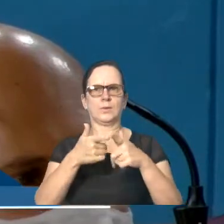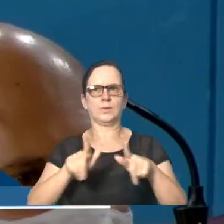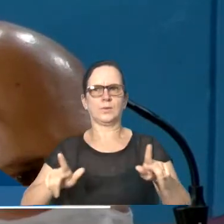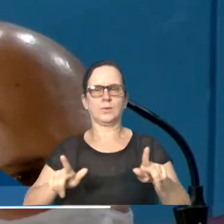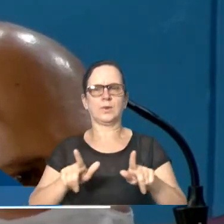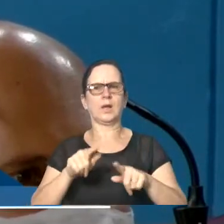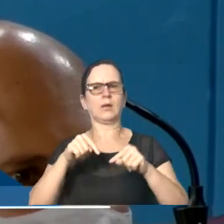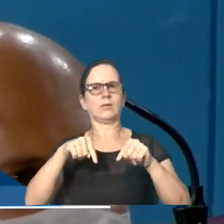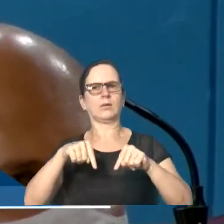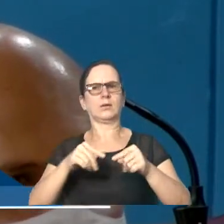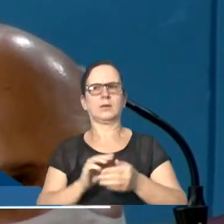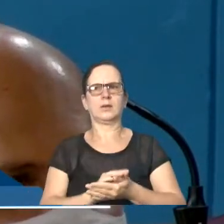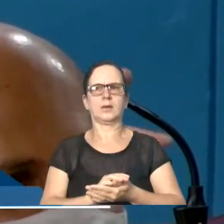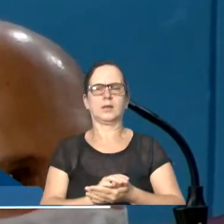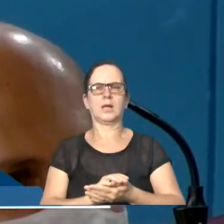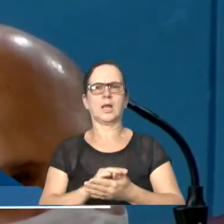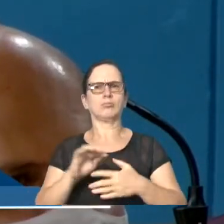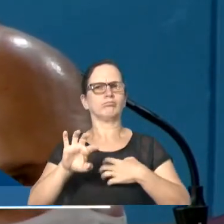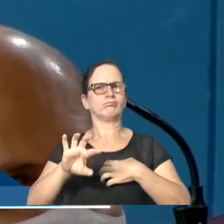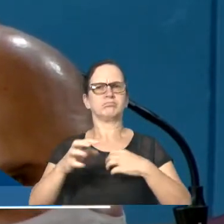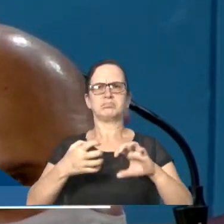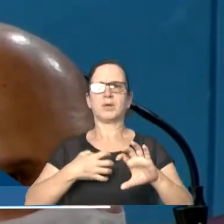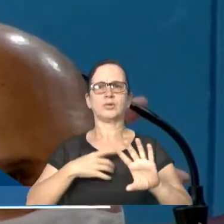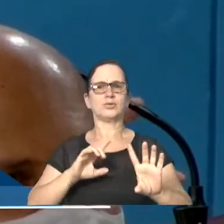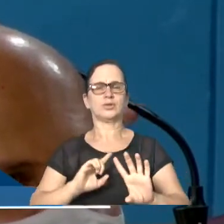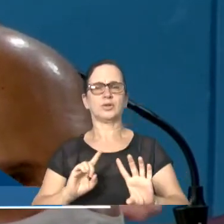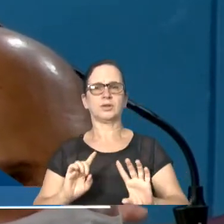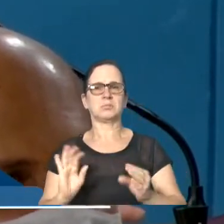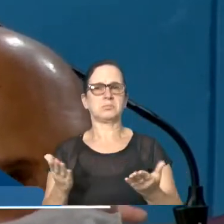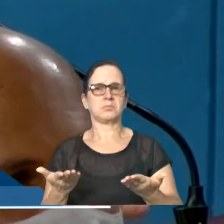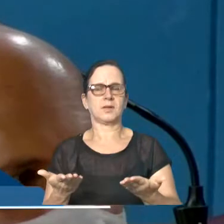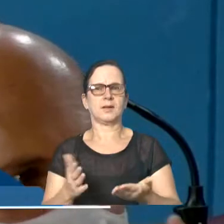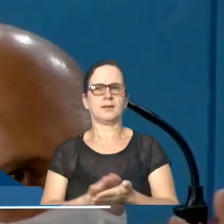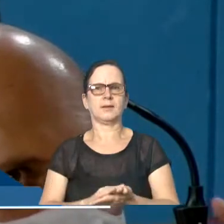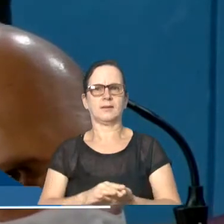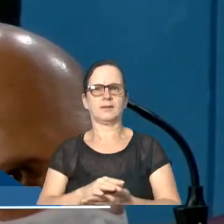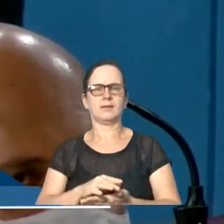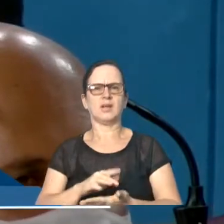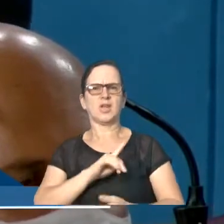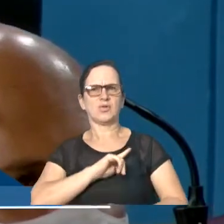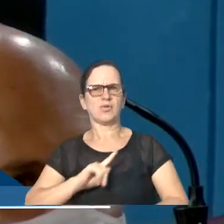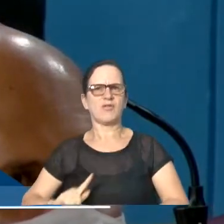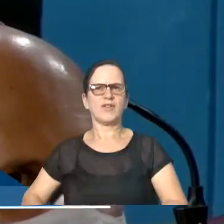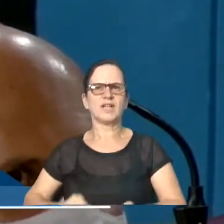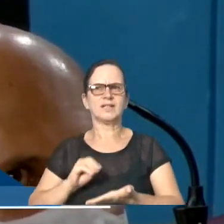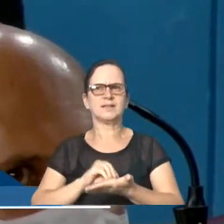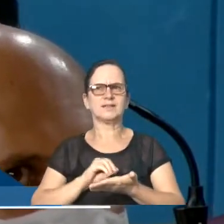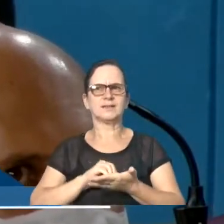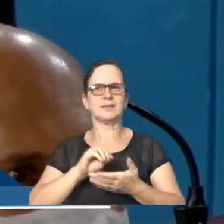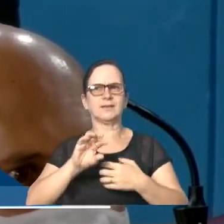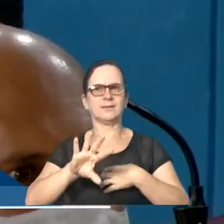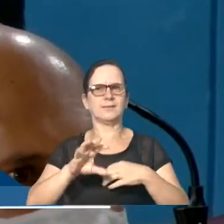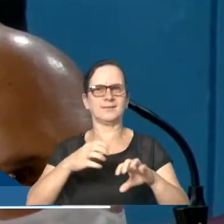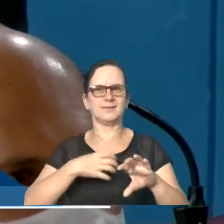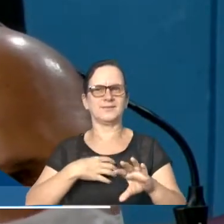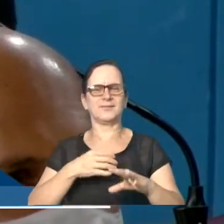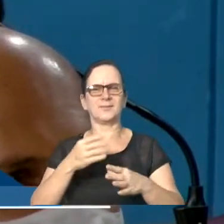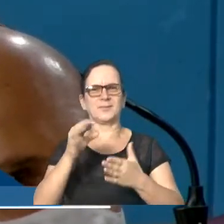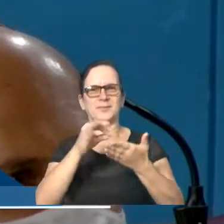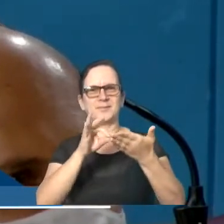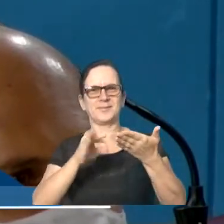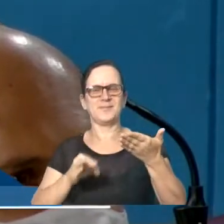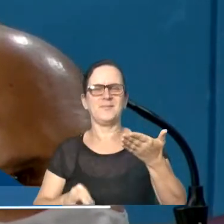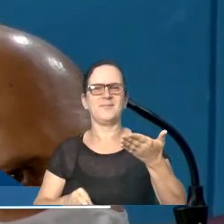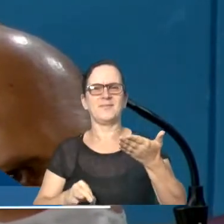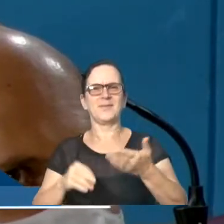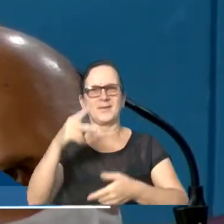Não existe aqui empatia. Não existe empatia, é um governo sem empatia. Eu vou aproveitar a presidência da oposição para dizer. O